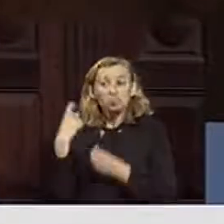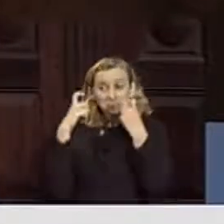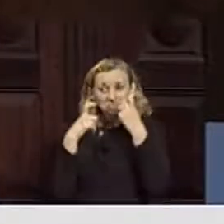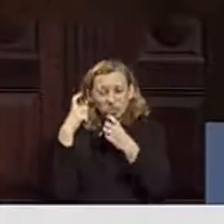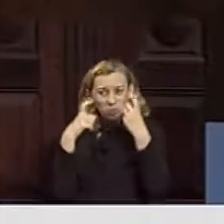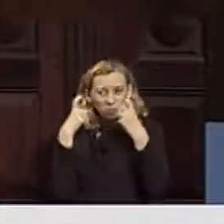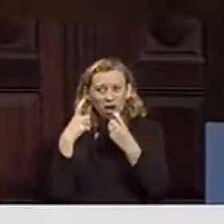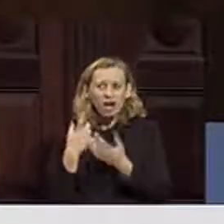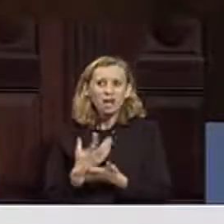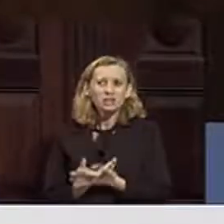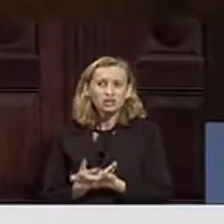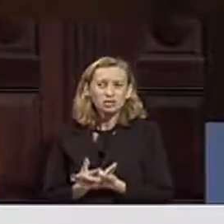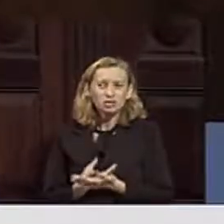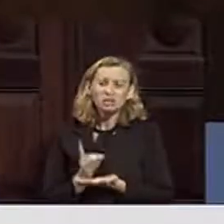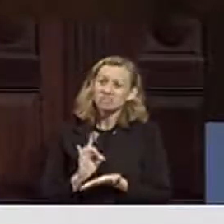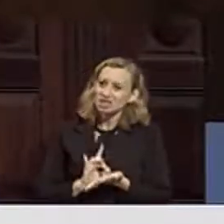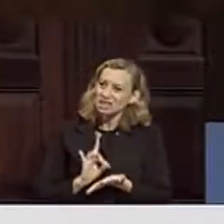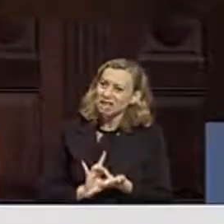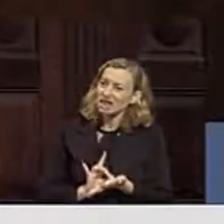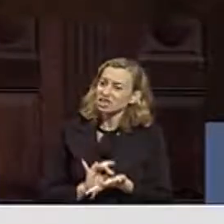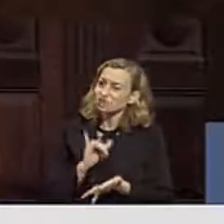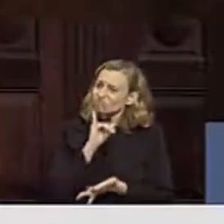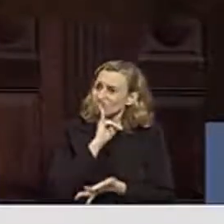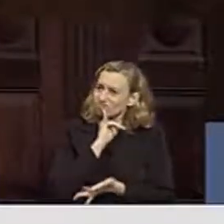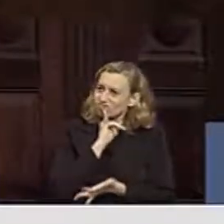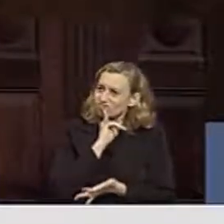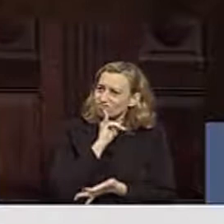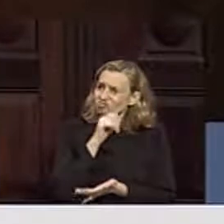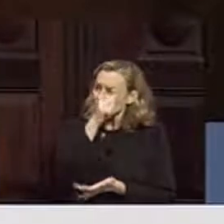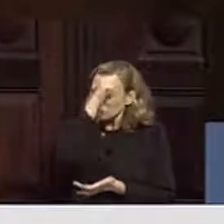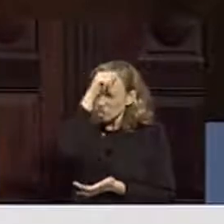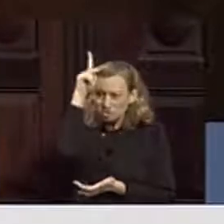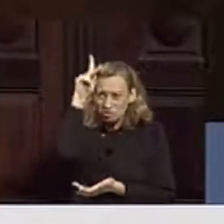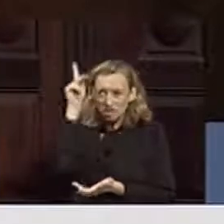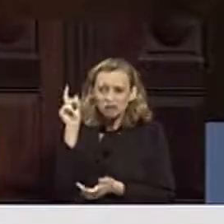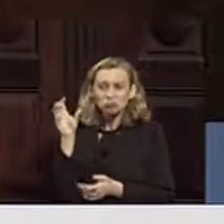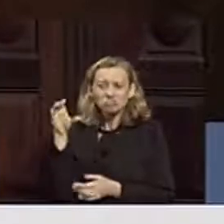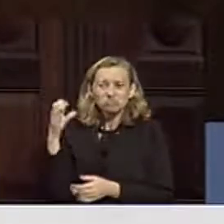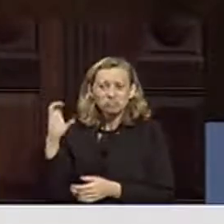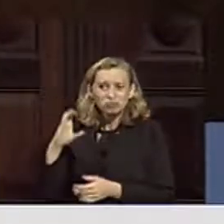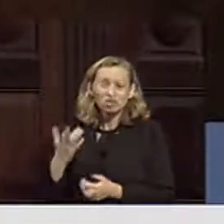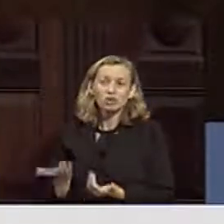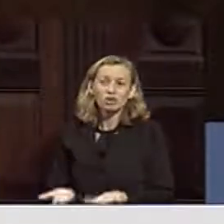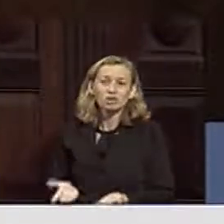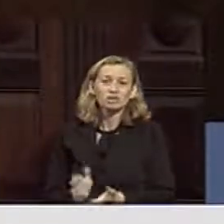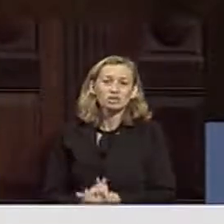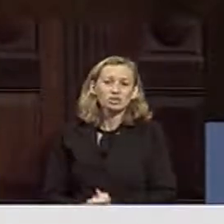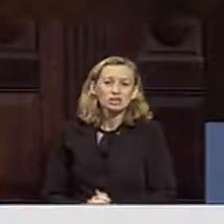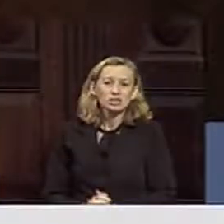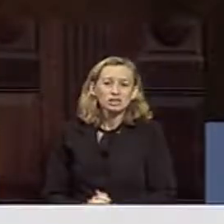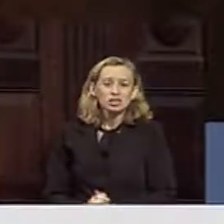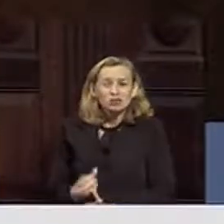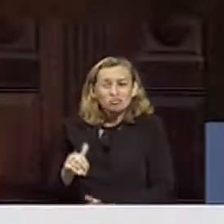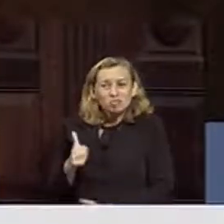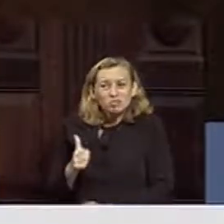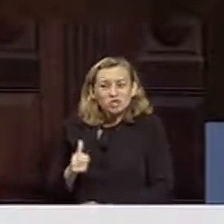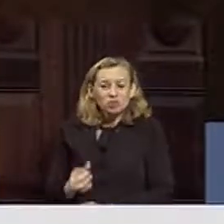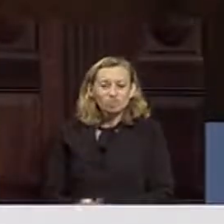e estou, na verdade, indignado com o prefeito da minha cidade. Primeiro,